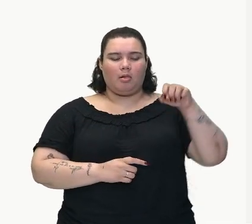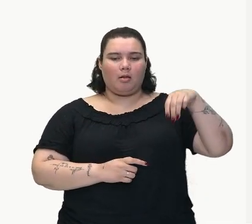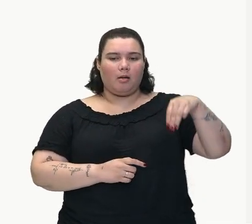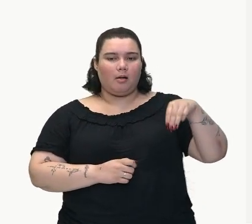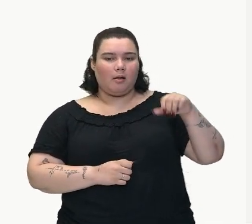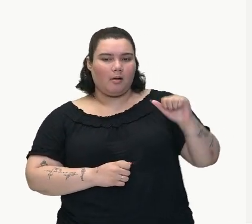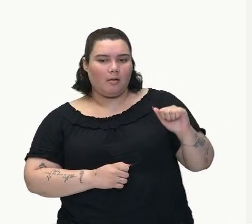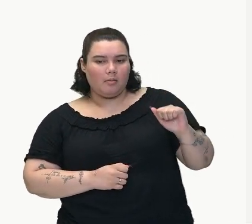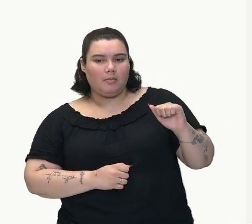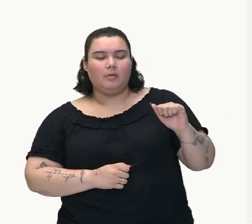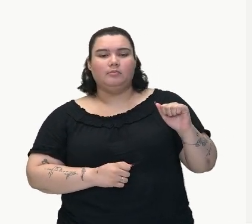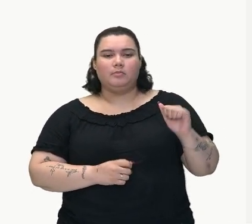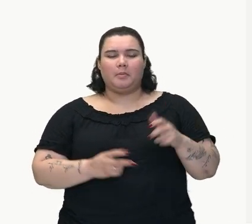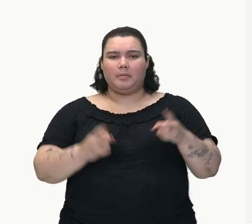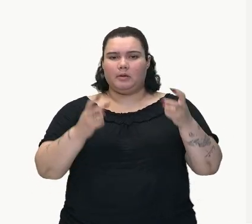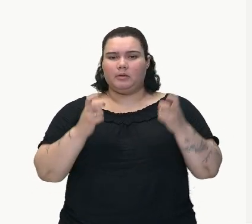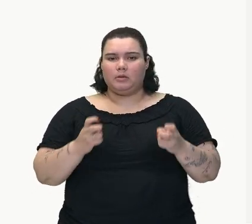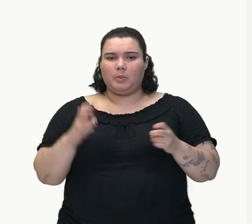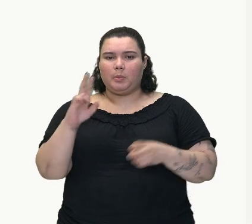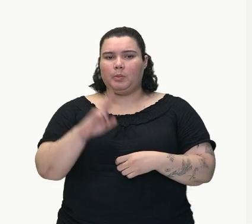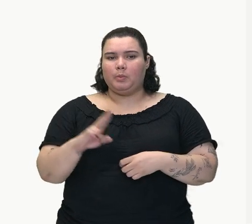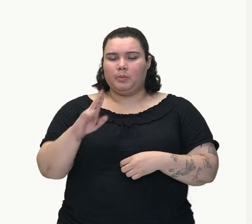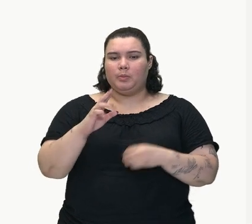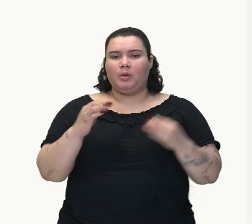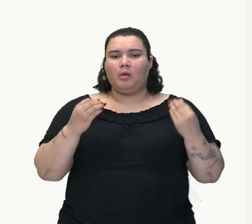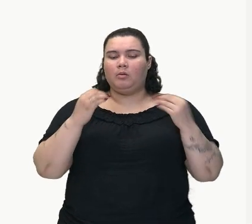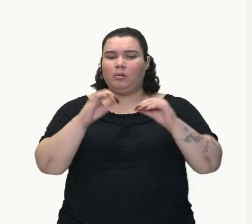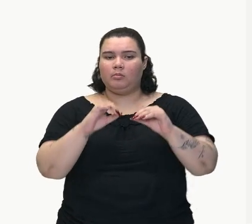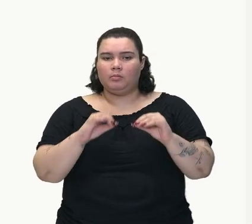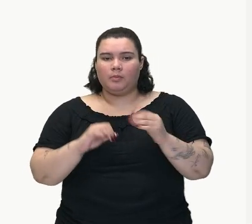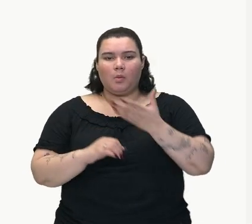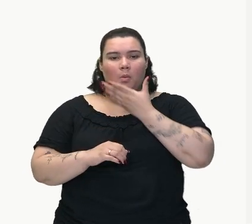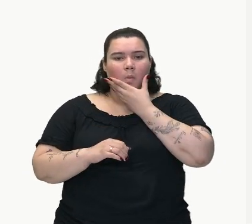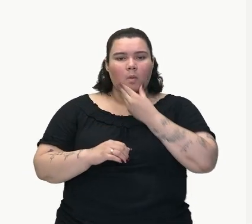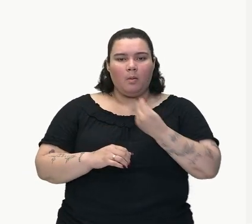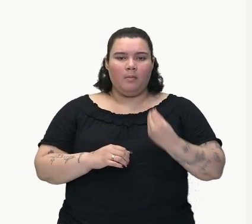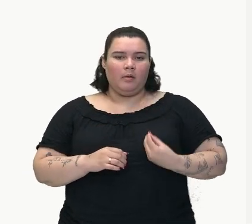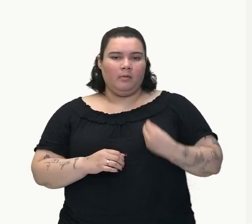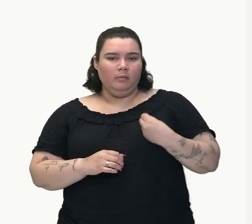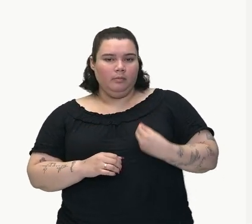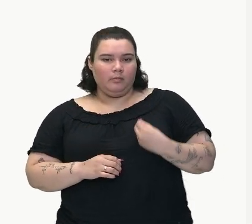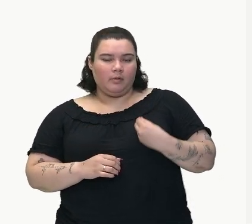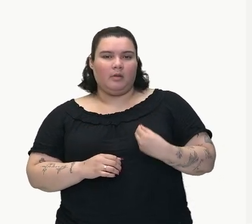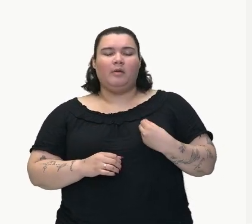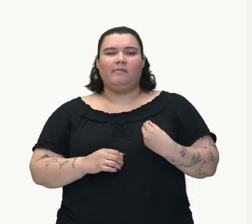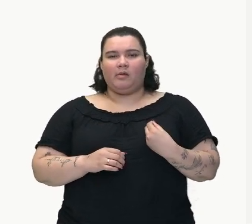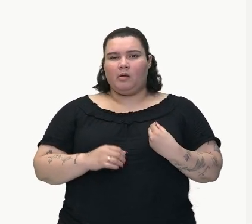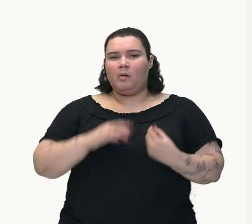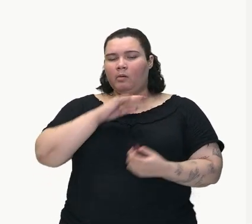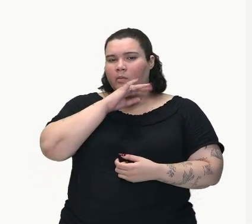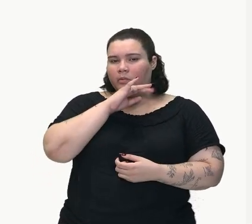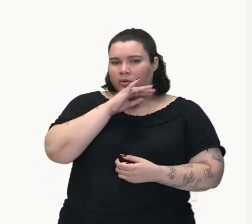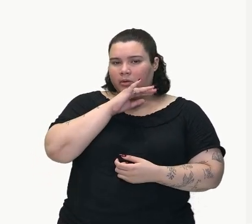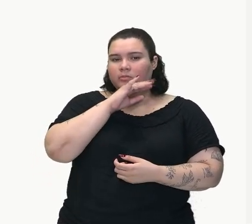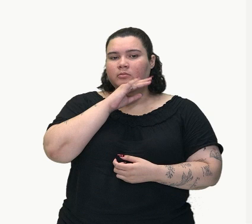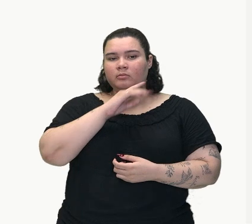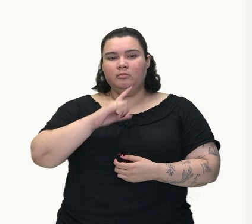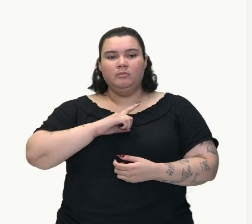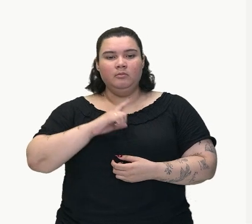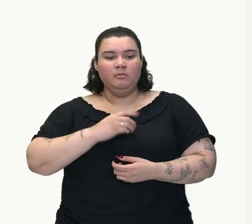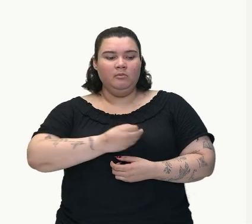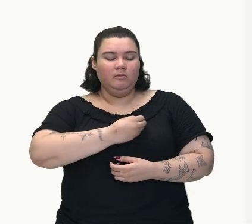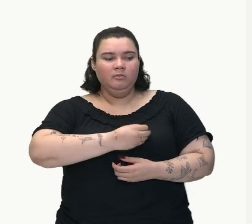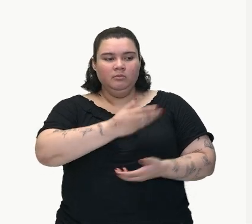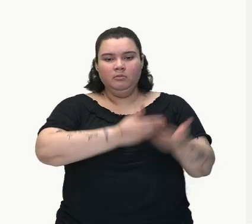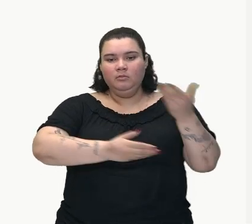também que se coloca aí nessa ideia do homem que vive uma terra miserável e olha só, ele convive, ele mora